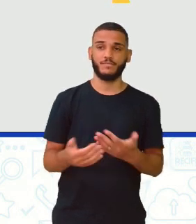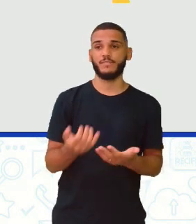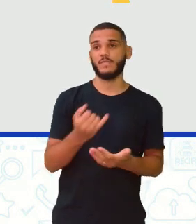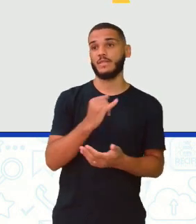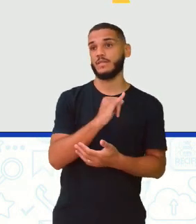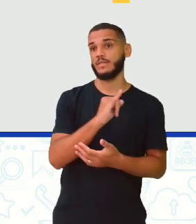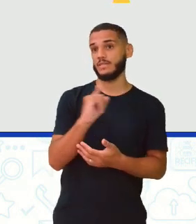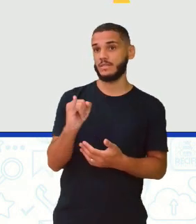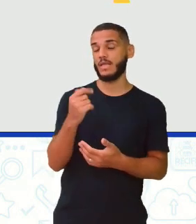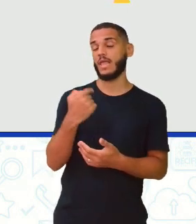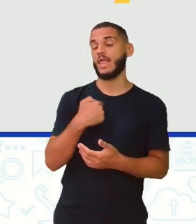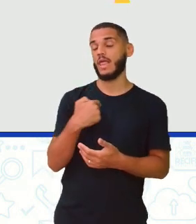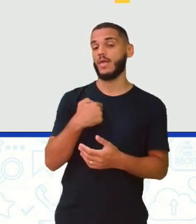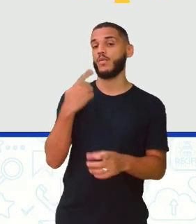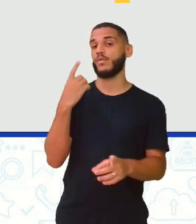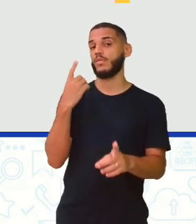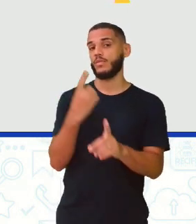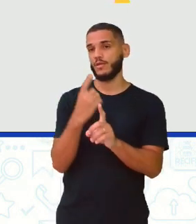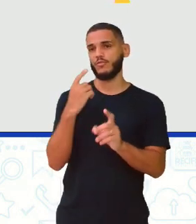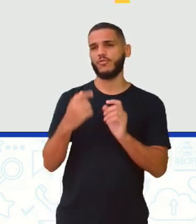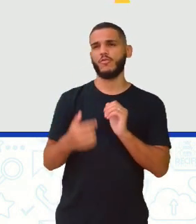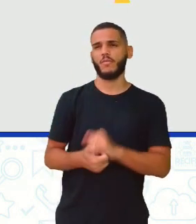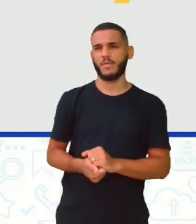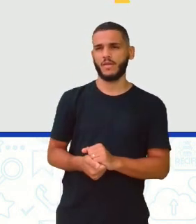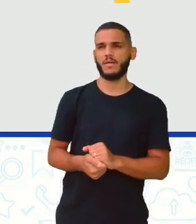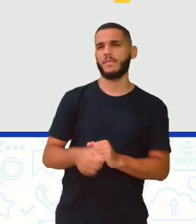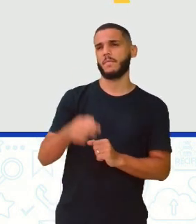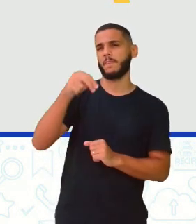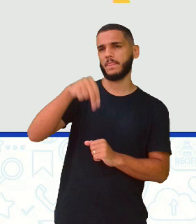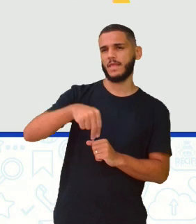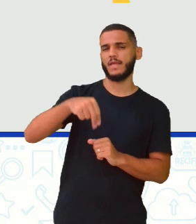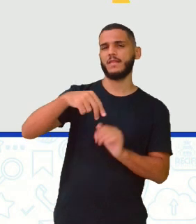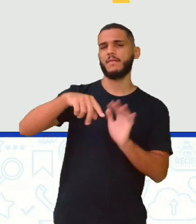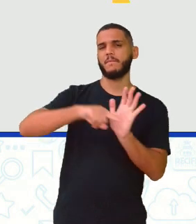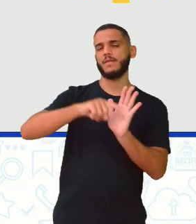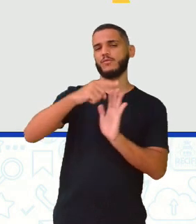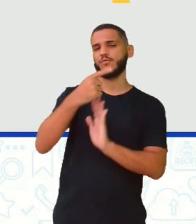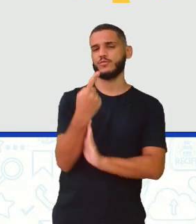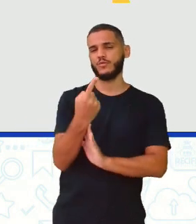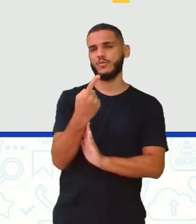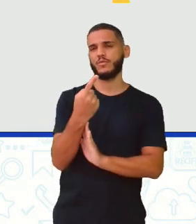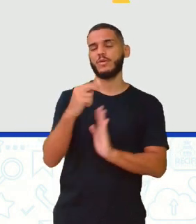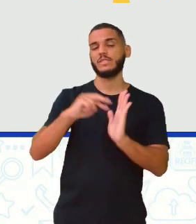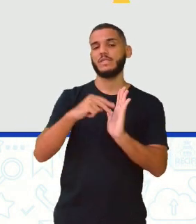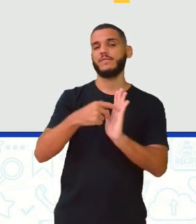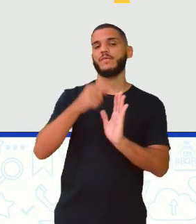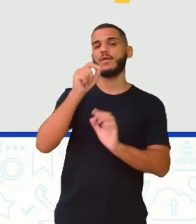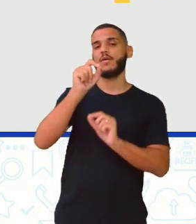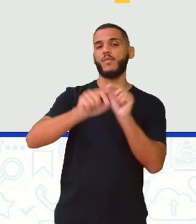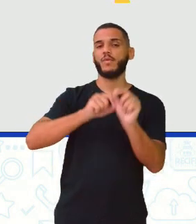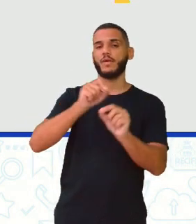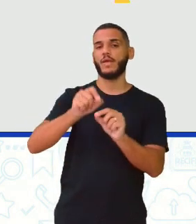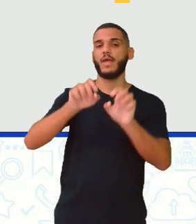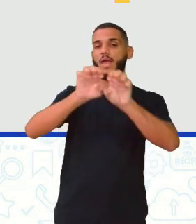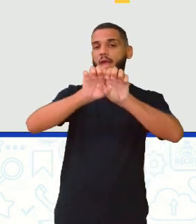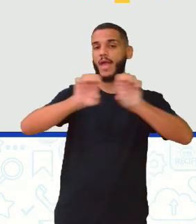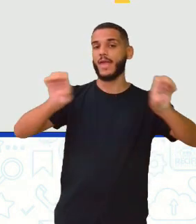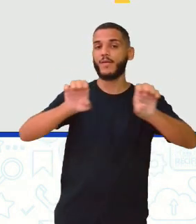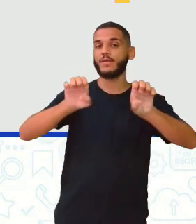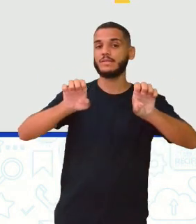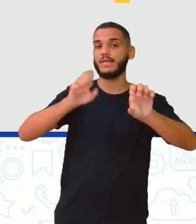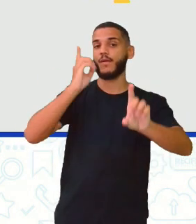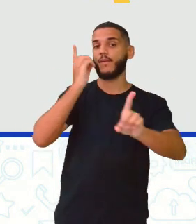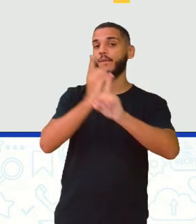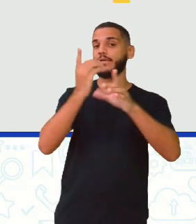vamos para as equações. Professora, não era sequência numérica? Lembre-se que está tudo interligado. Então, bora